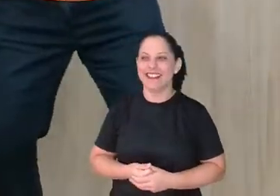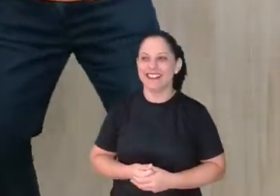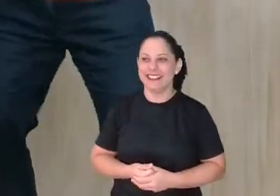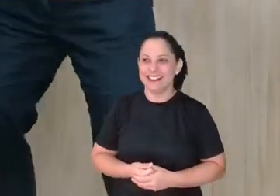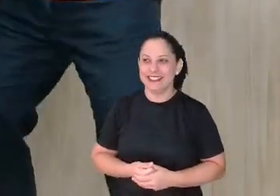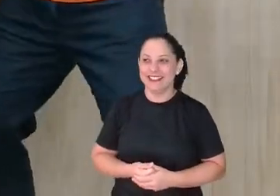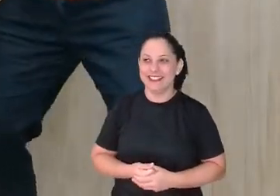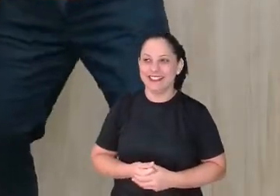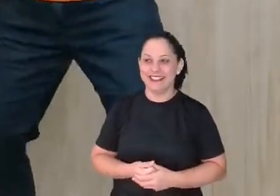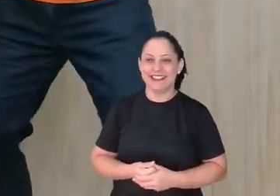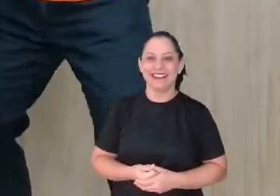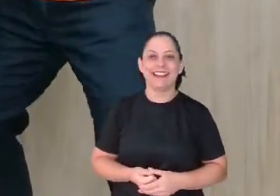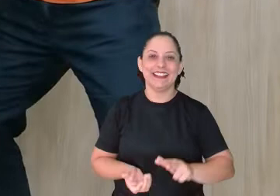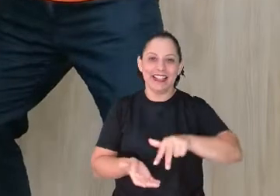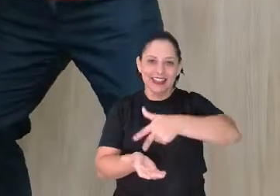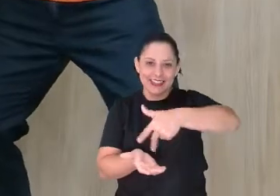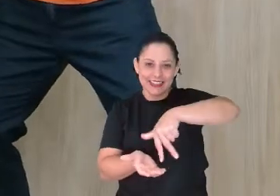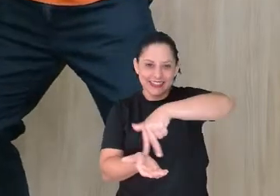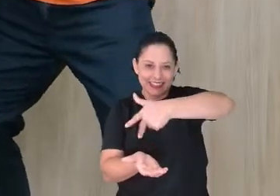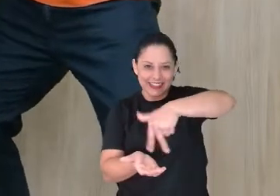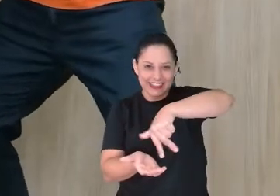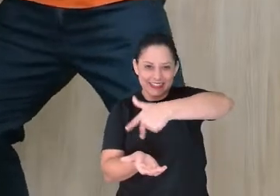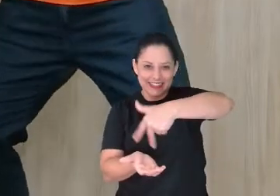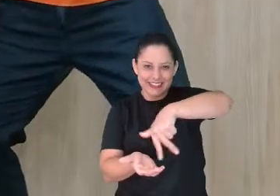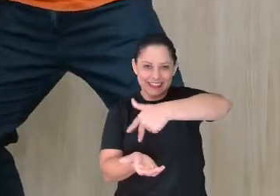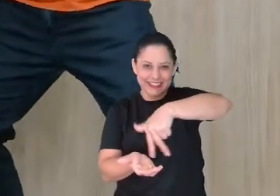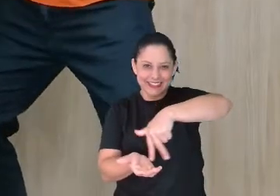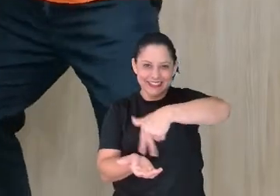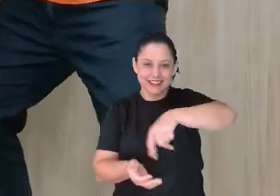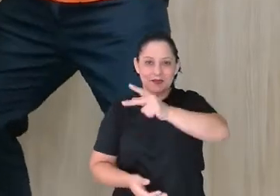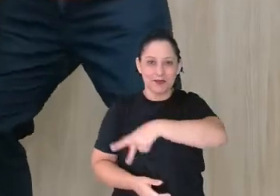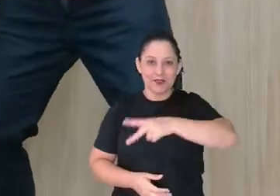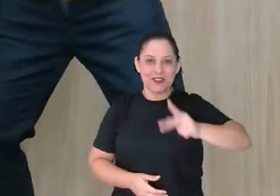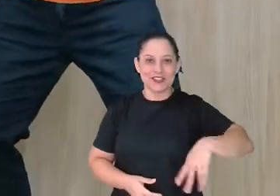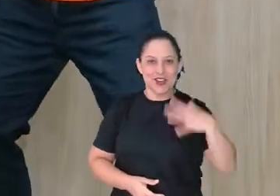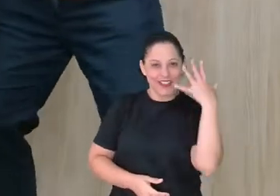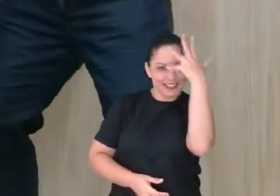Brega tem que ser comigo, né? O brega tem que ser aqui, ó, rostinho lindo.